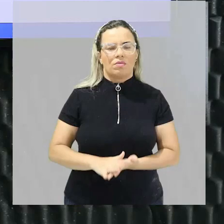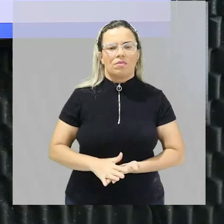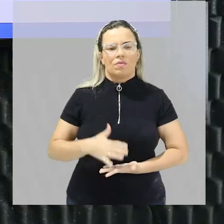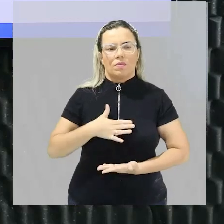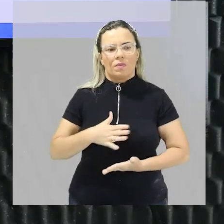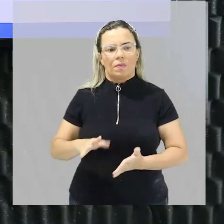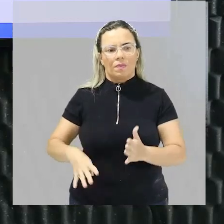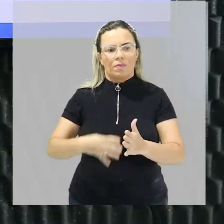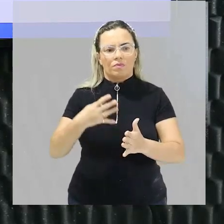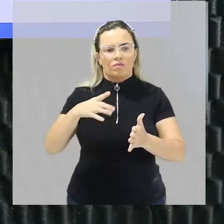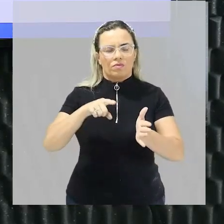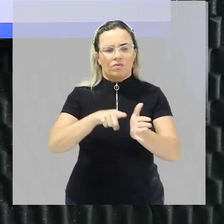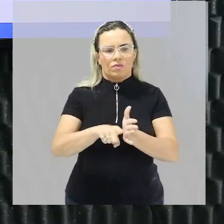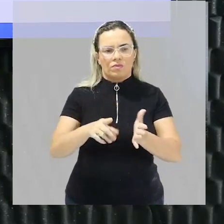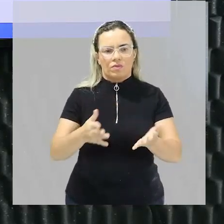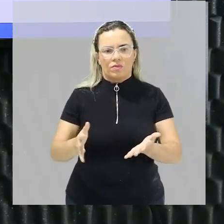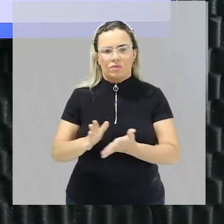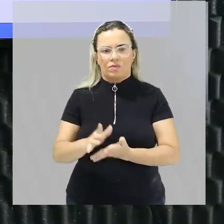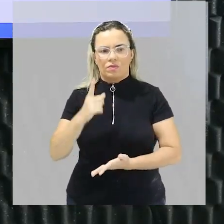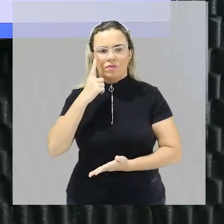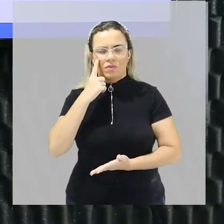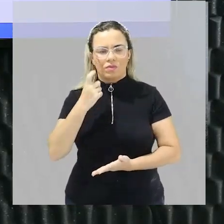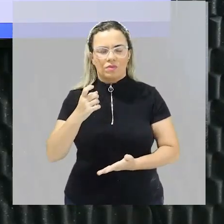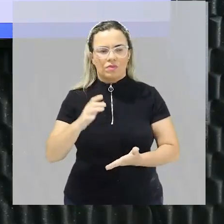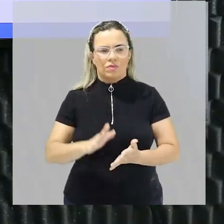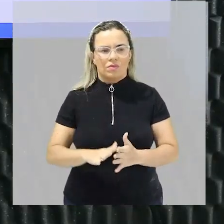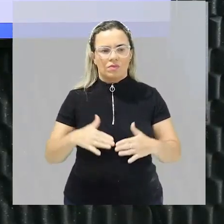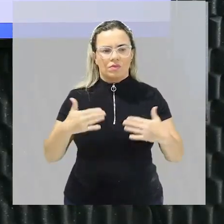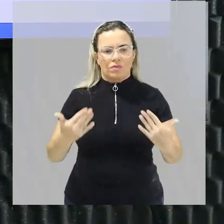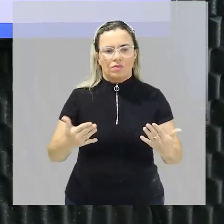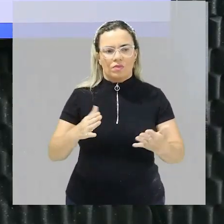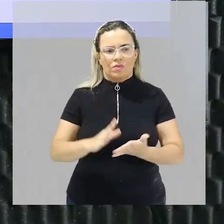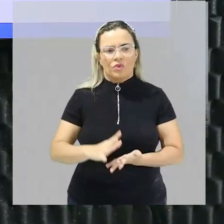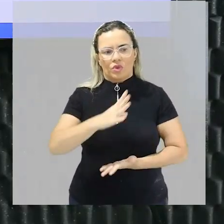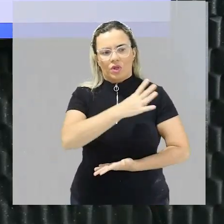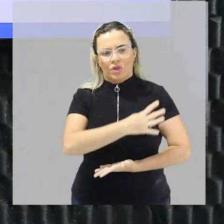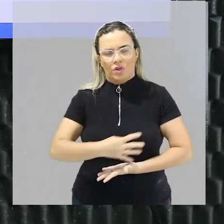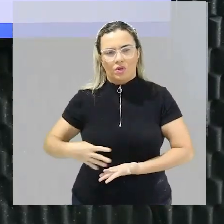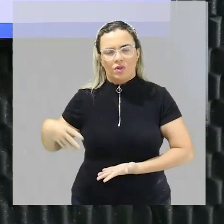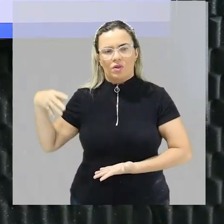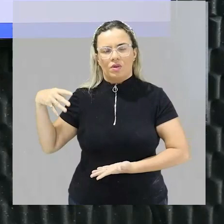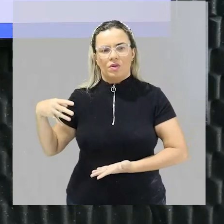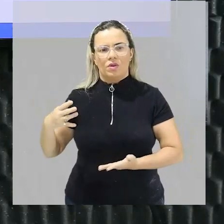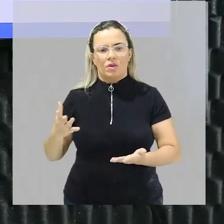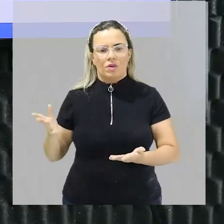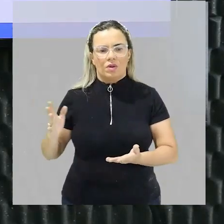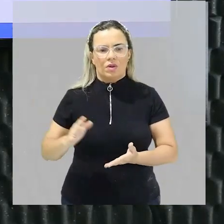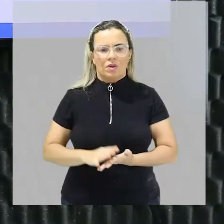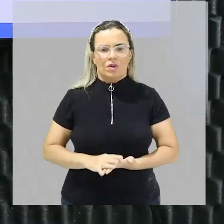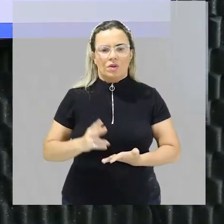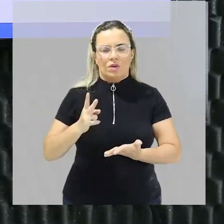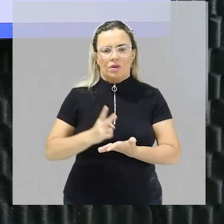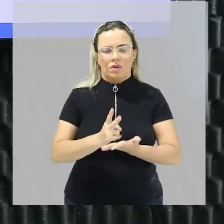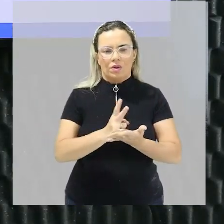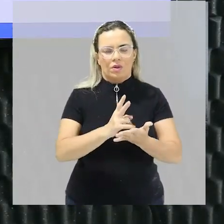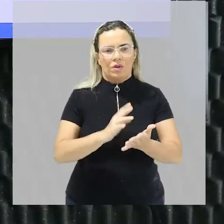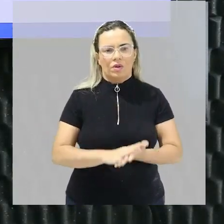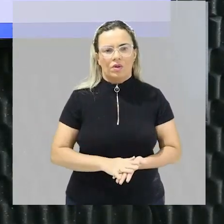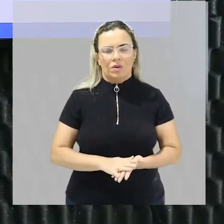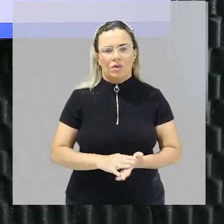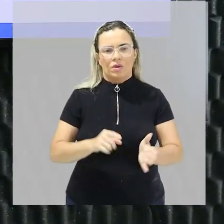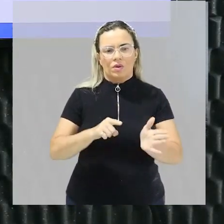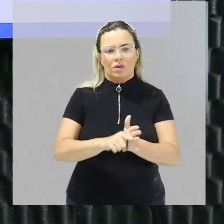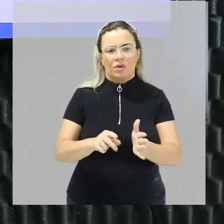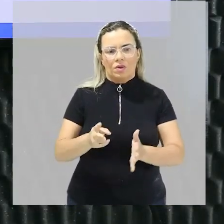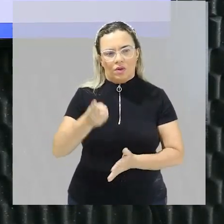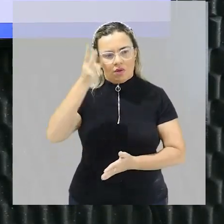A quarta questão, uma questão muito interessante sobre a poesis de Aristóteles, é uma que é sempre trazido nos vestibulares, o